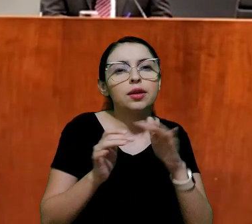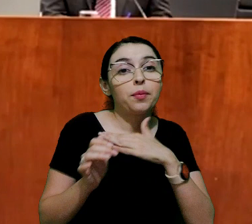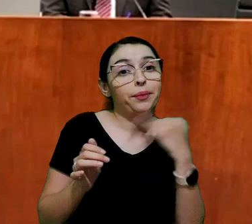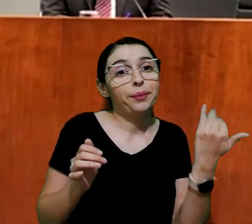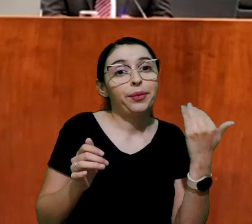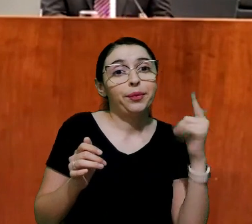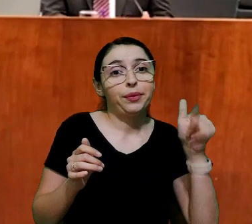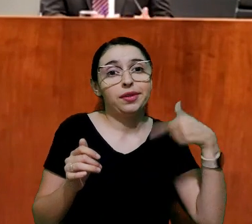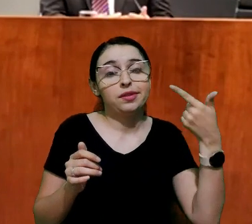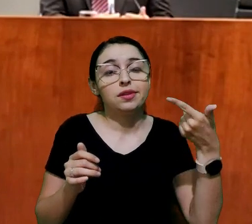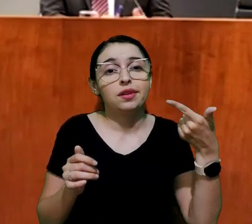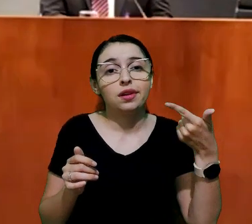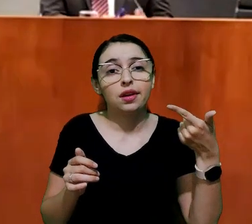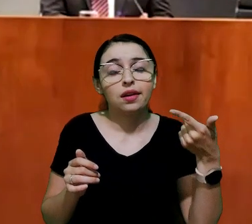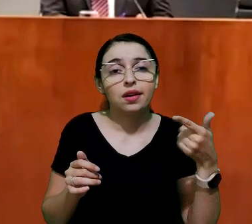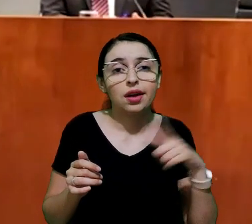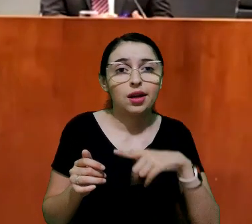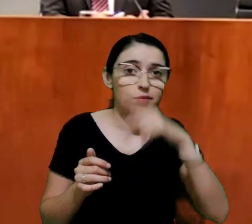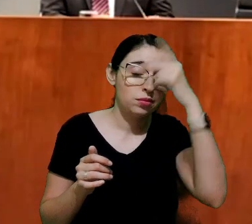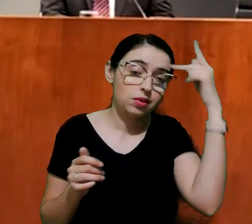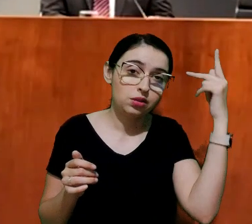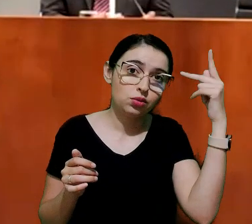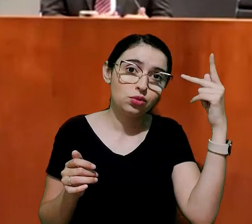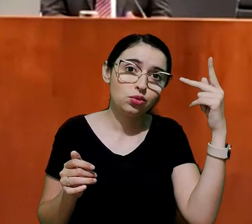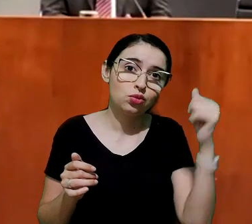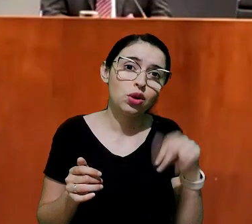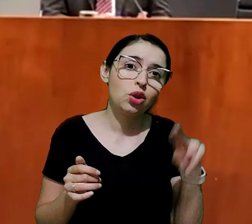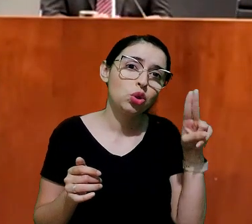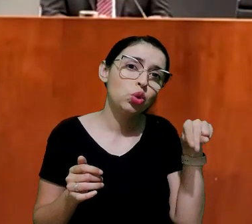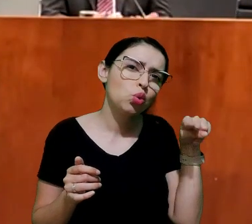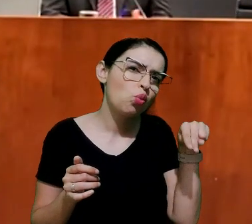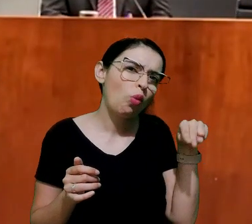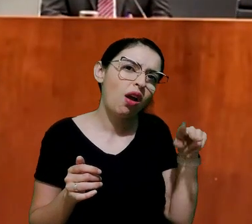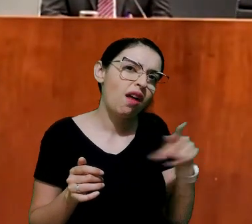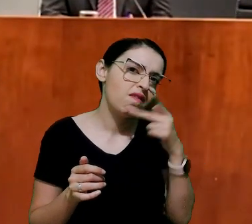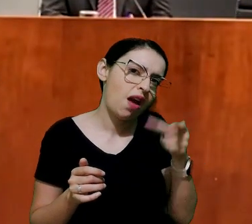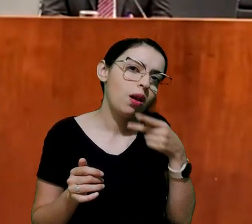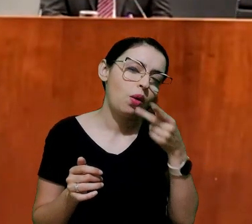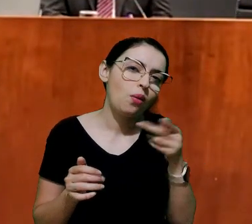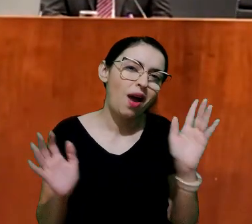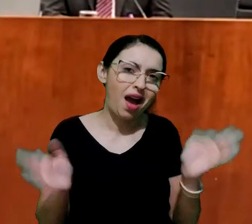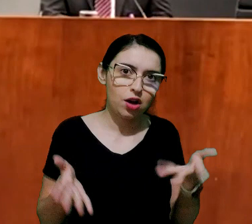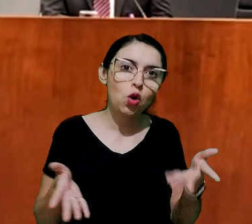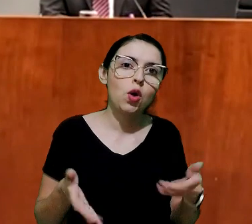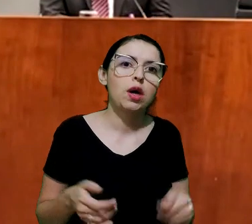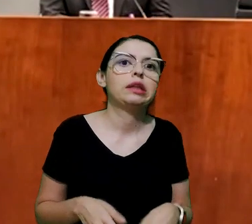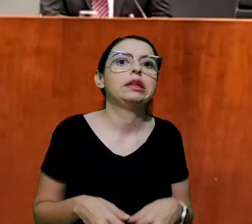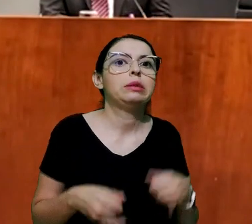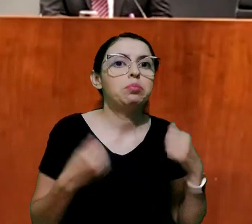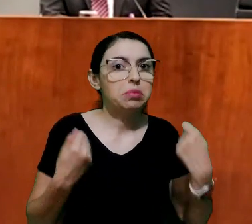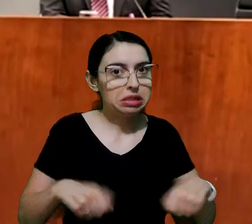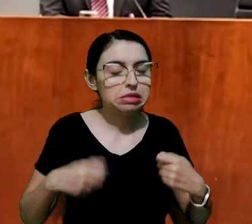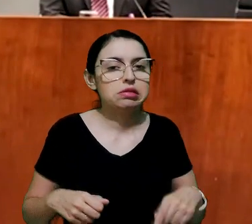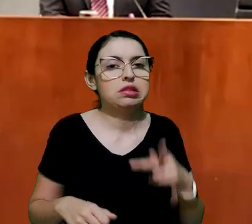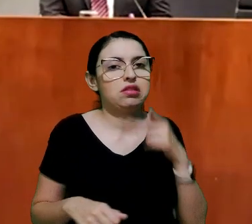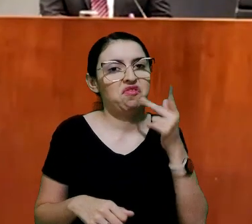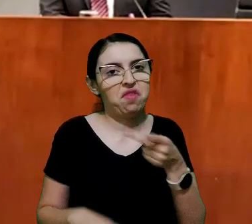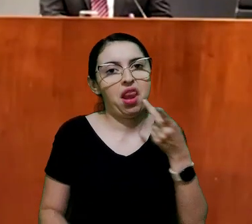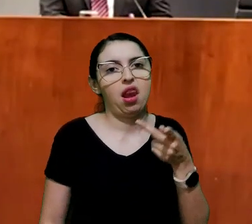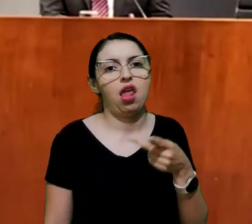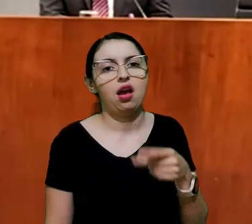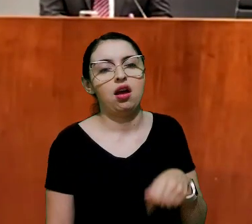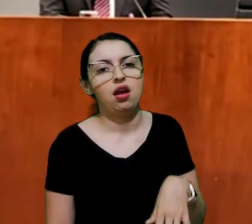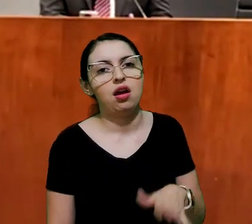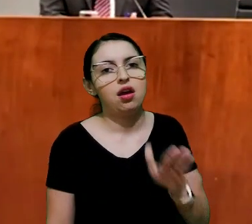que aquele que queria ser pai ou mãe nunca disse, e agora vai ser obrigado a ser considerado postumamente pai